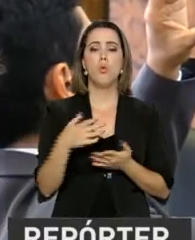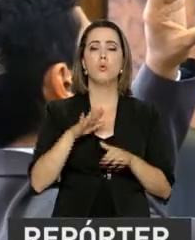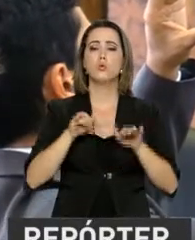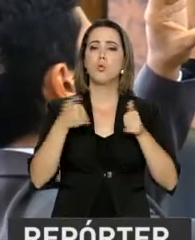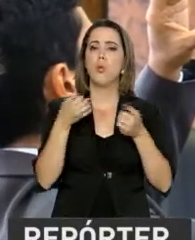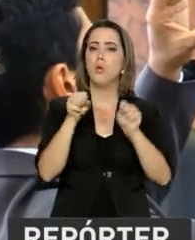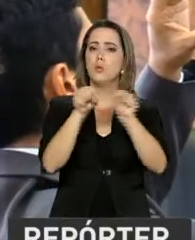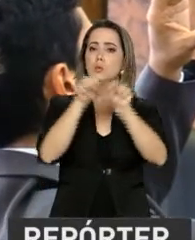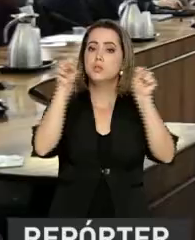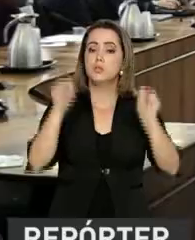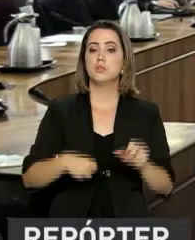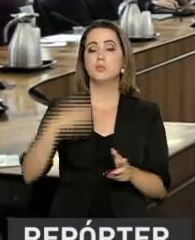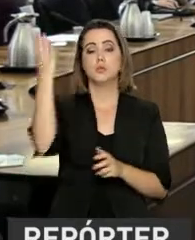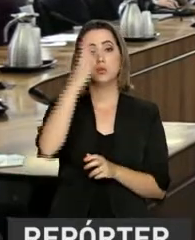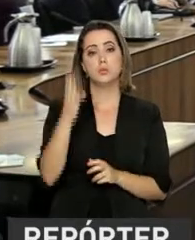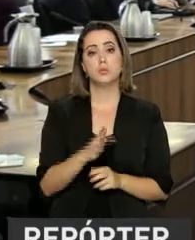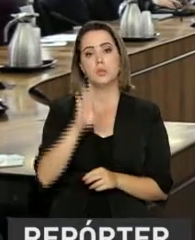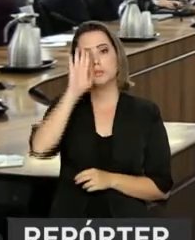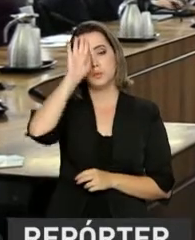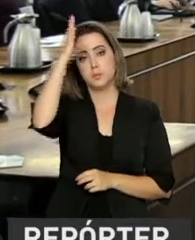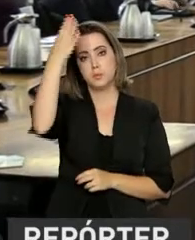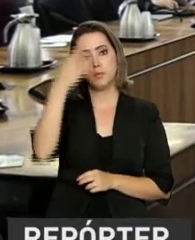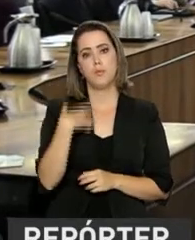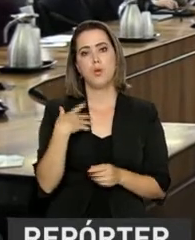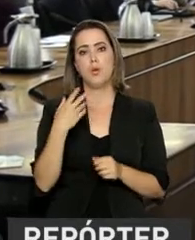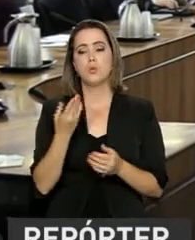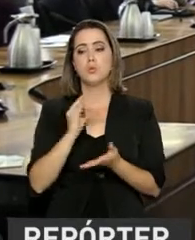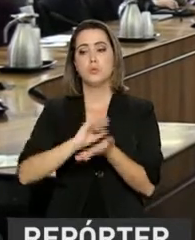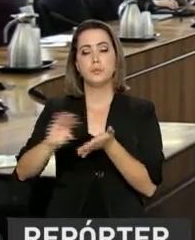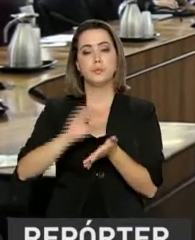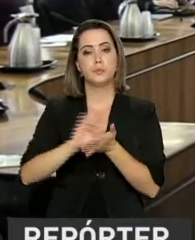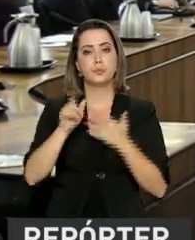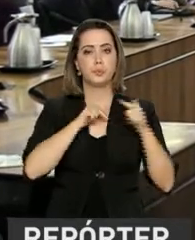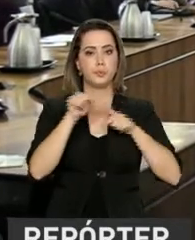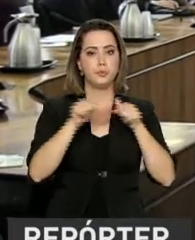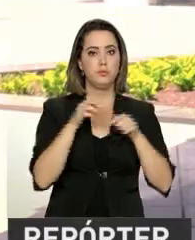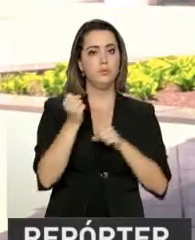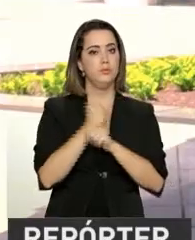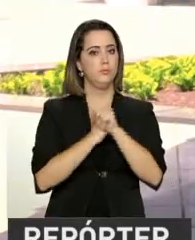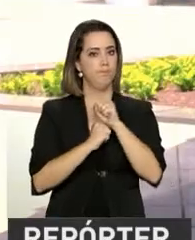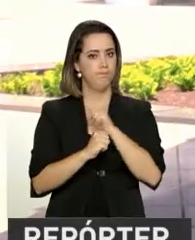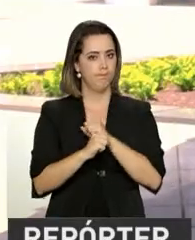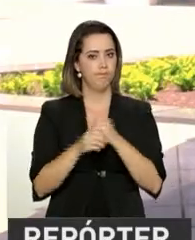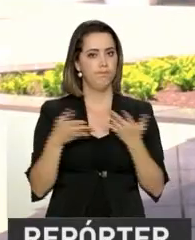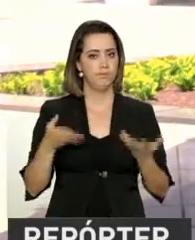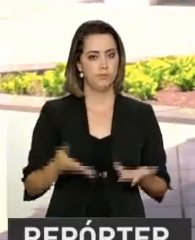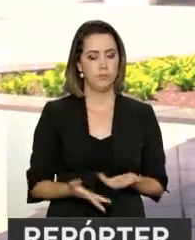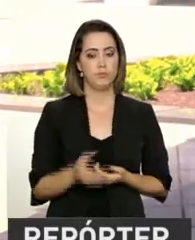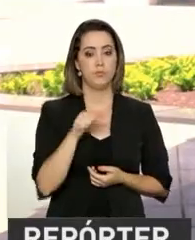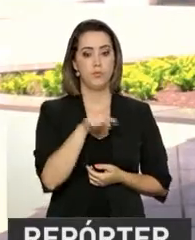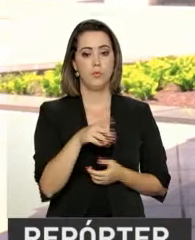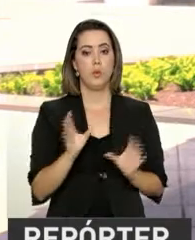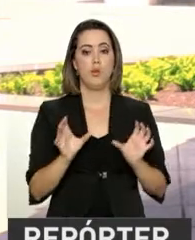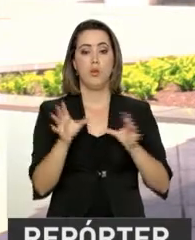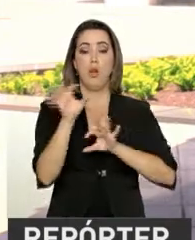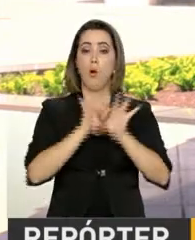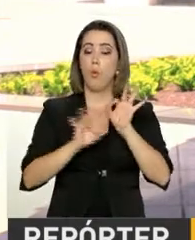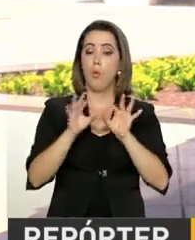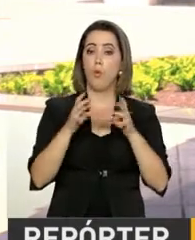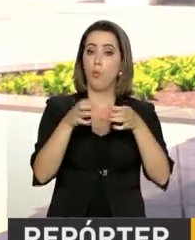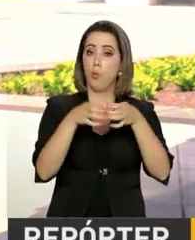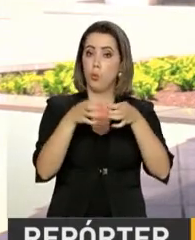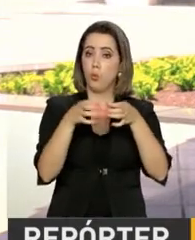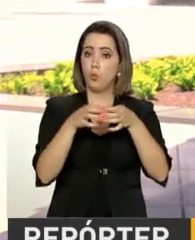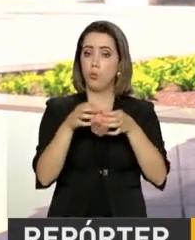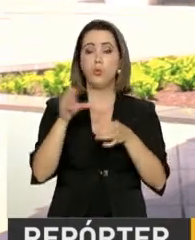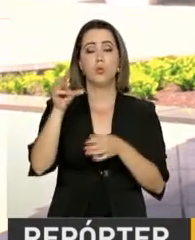sistema de saúde brasileiro com os principais investimentos e ações do último ano. A Organização Pan-Americana de Saúde tem sede